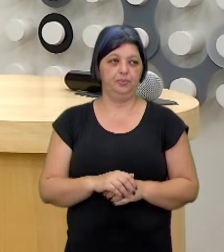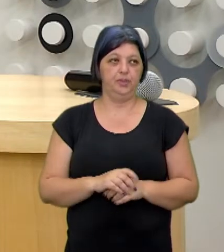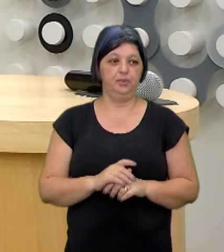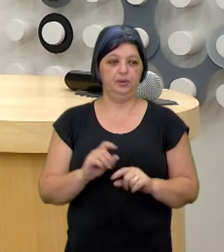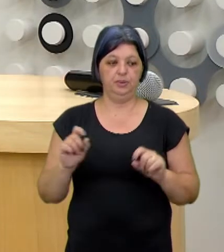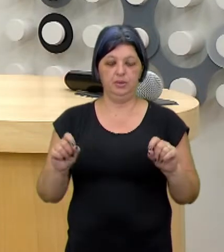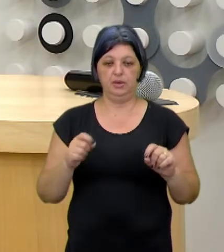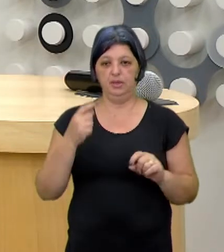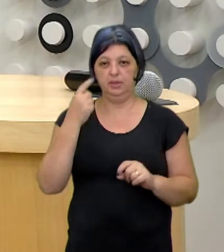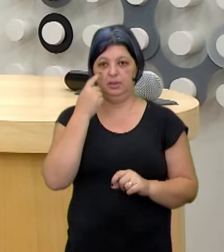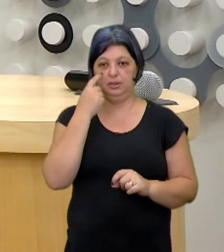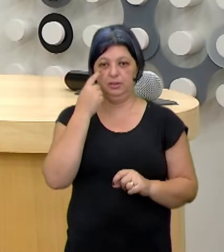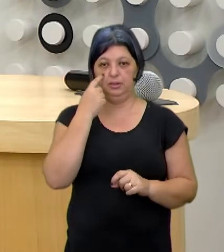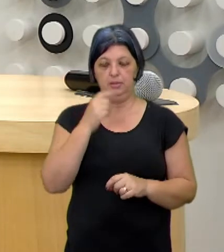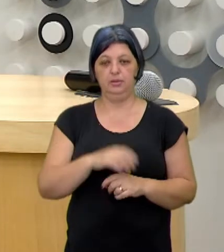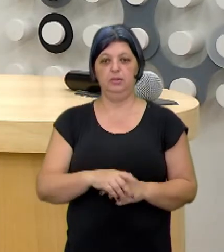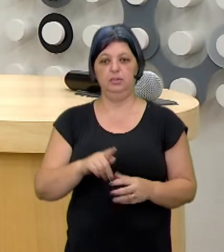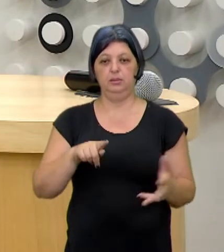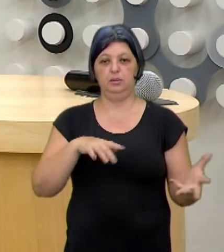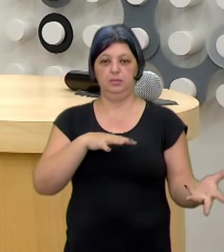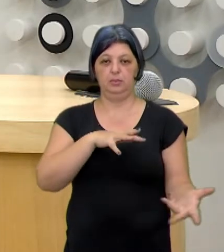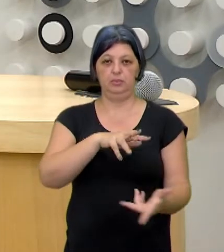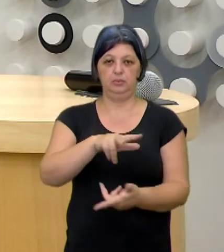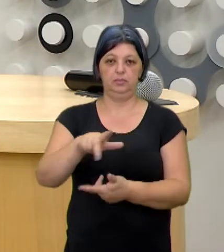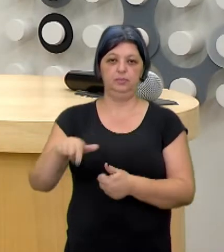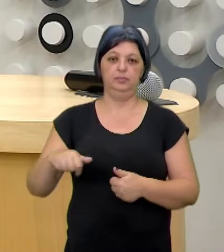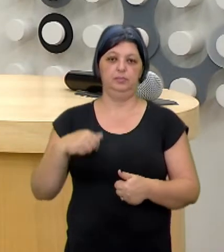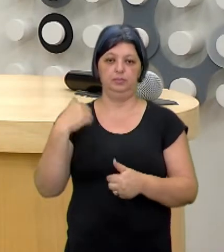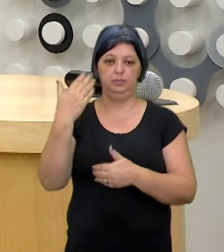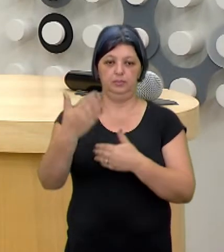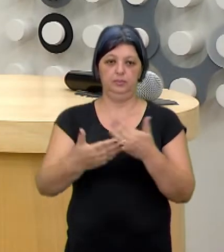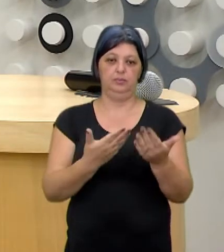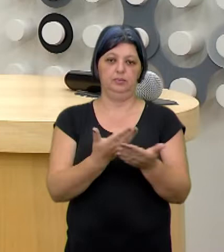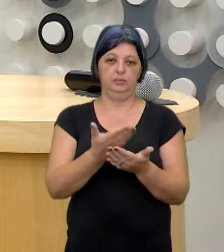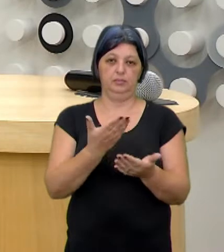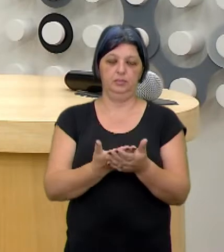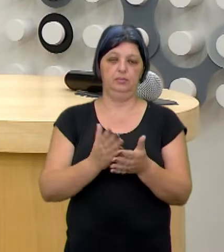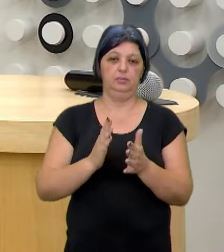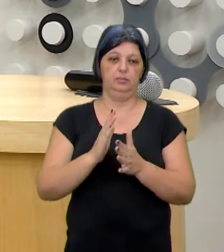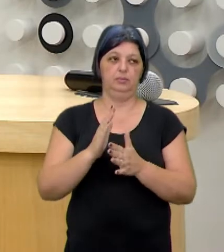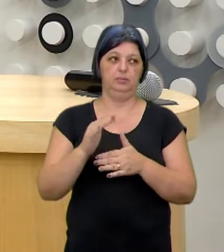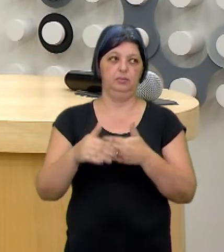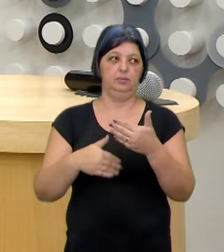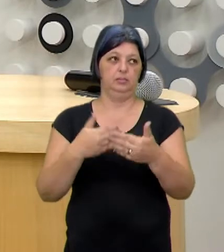da estratigrafia, que a gente vai ver até na próxima aula, né? Do processo